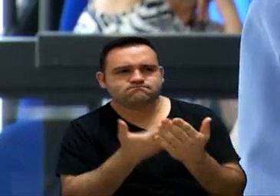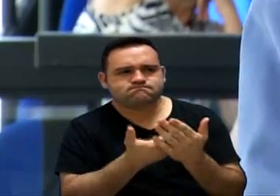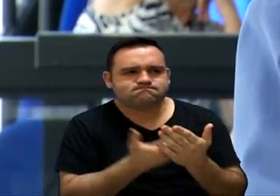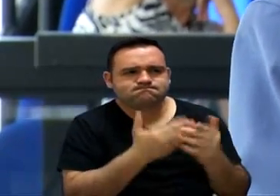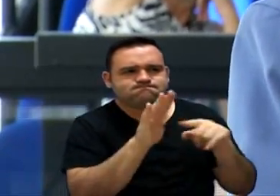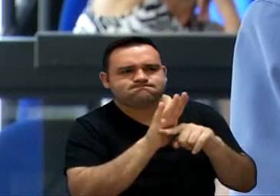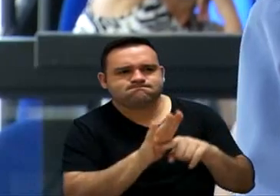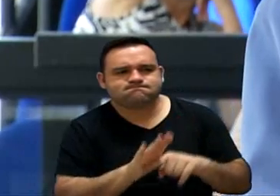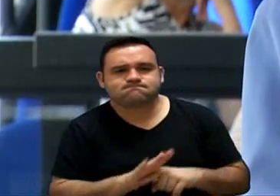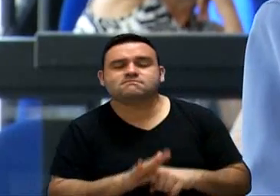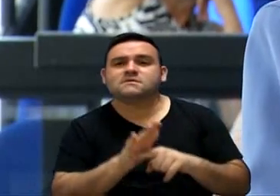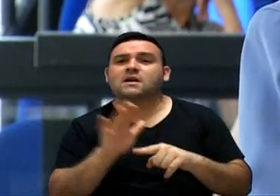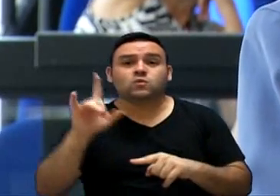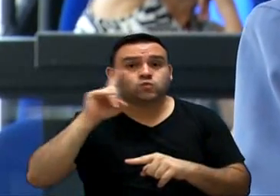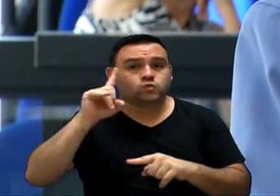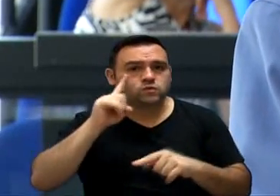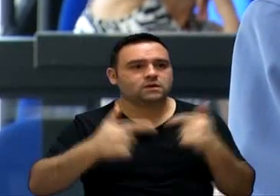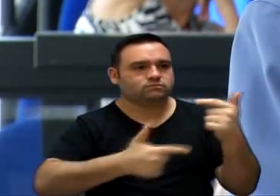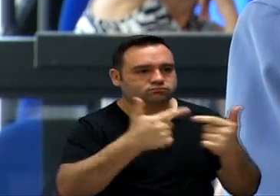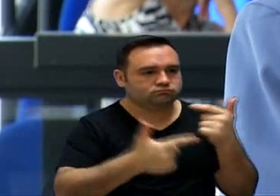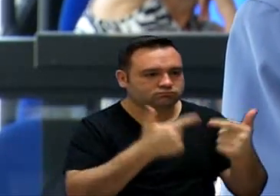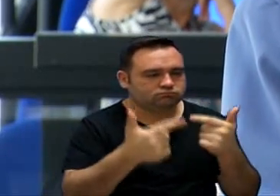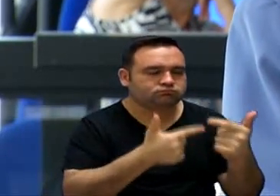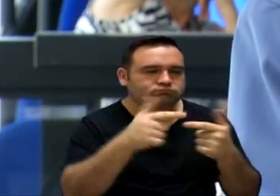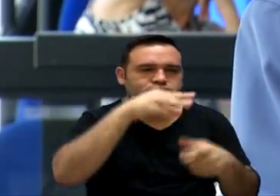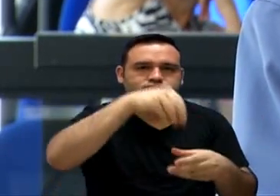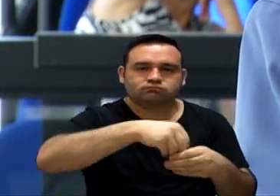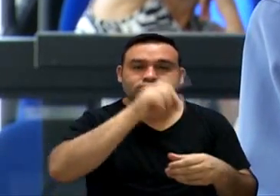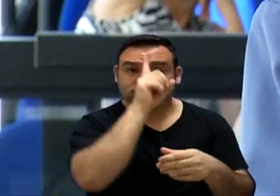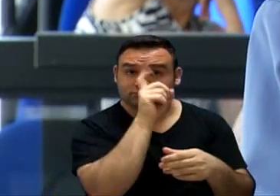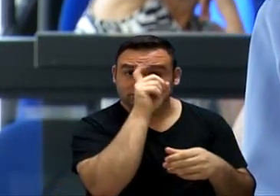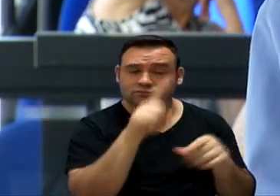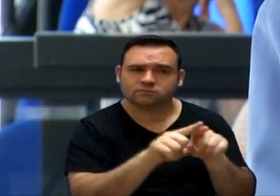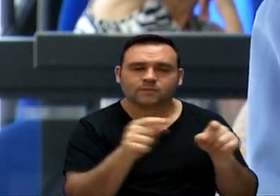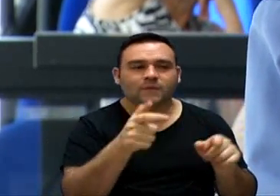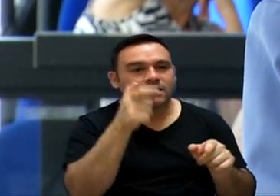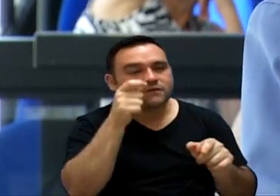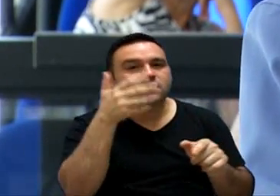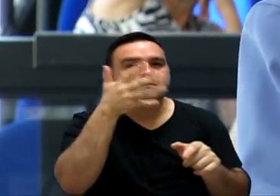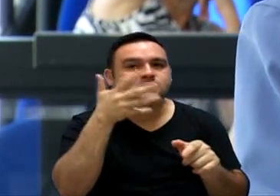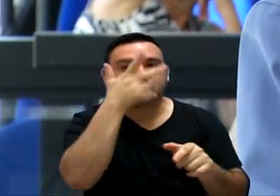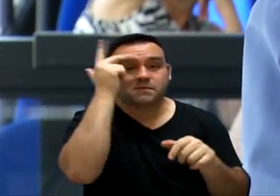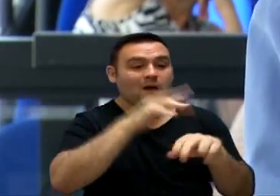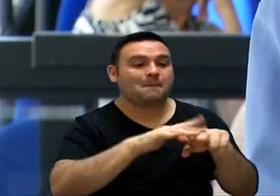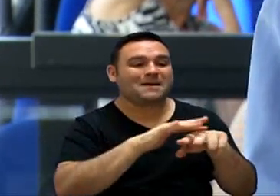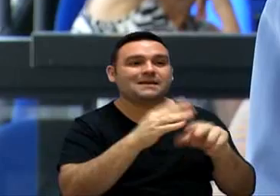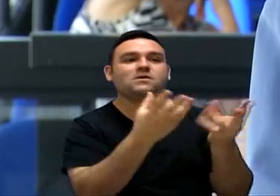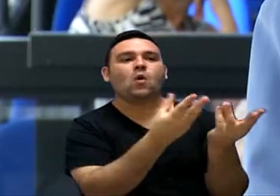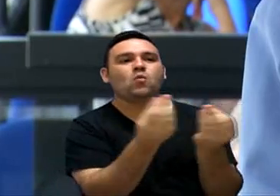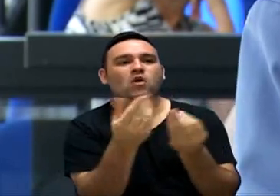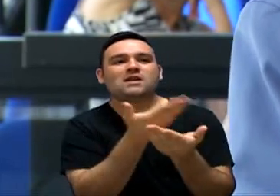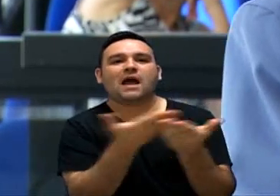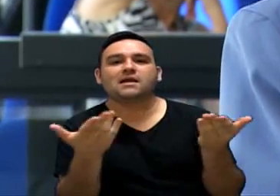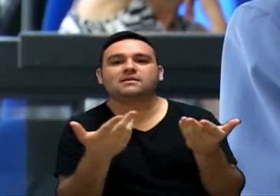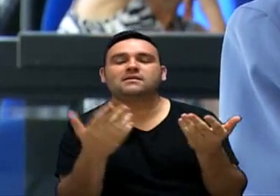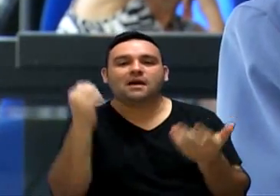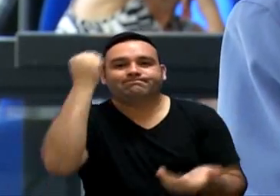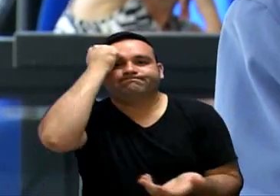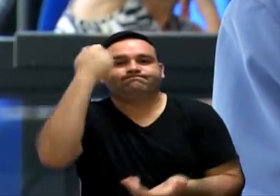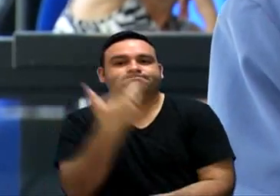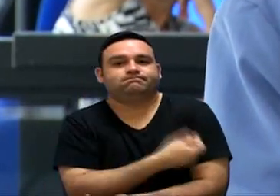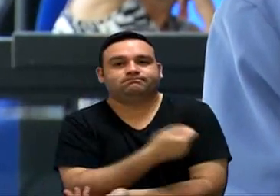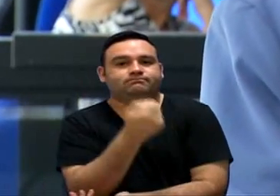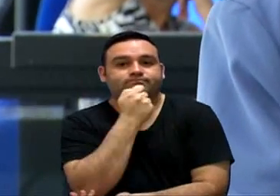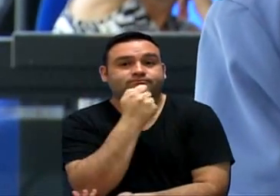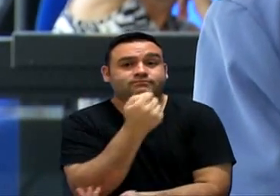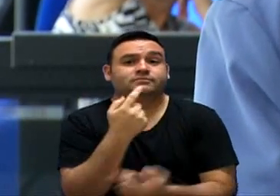intensivista que fica diariamente nos hospitais e presenciou falas de vários pacientes que se arrependeram de não ter